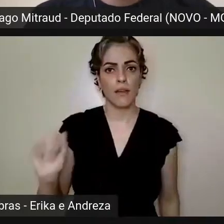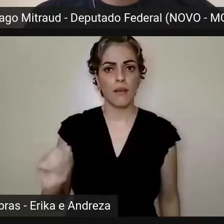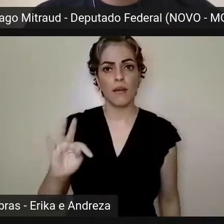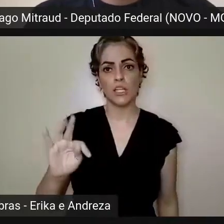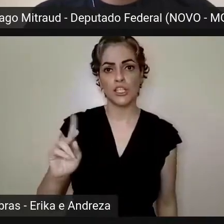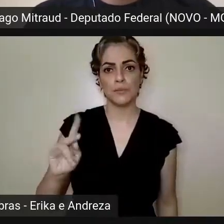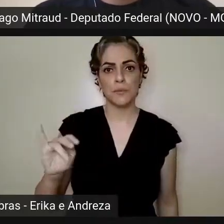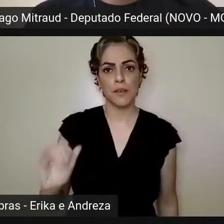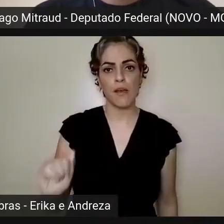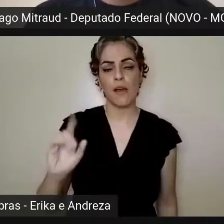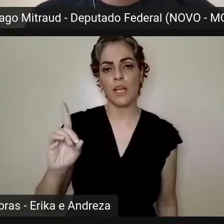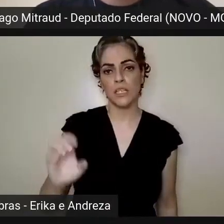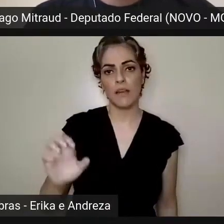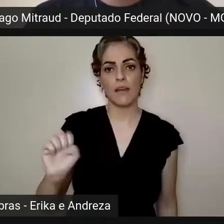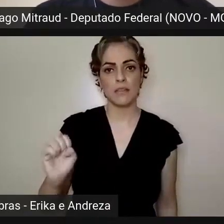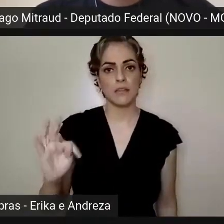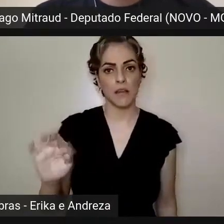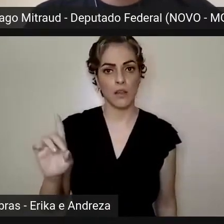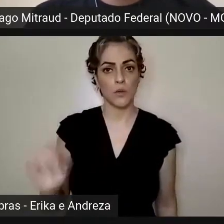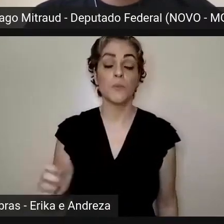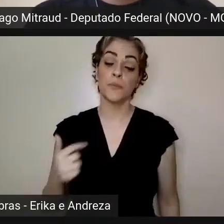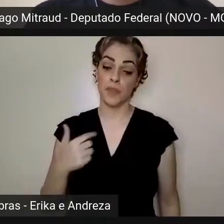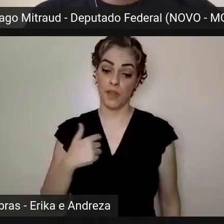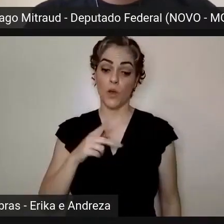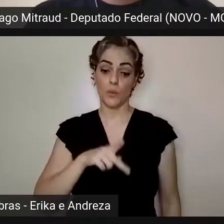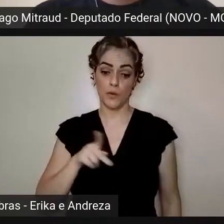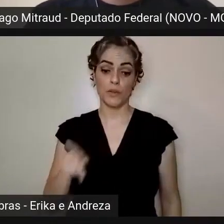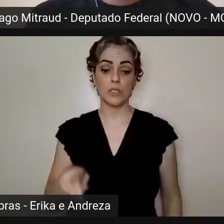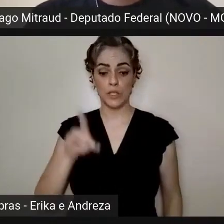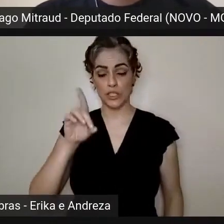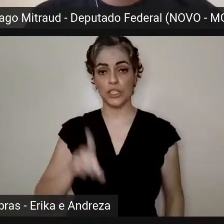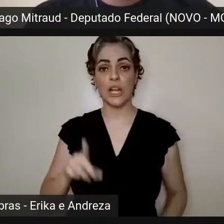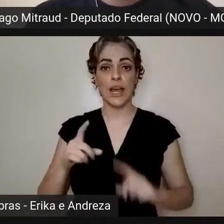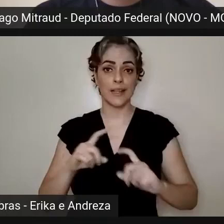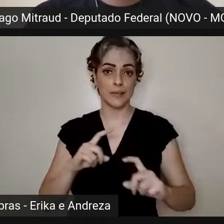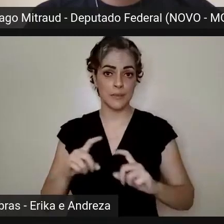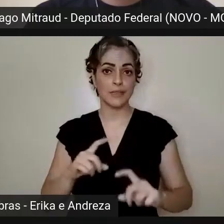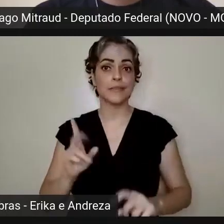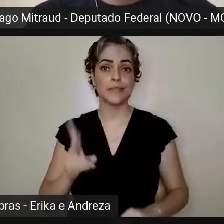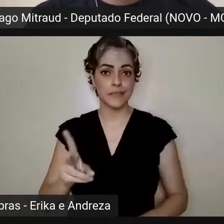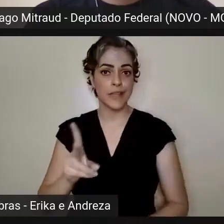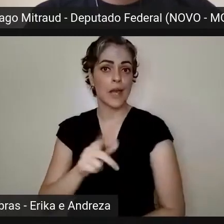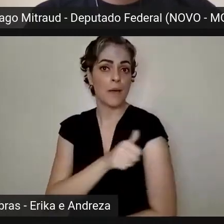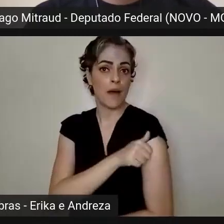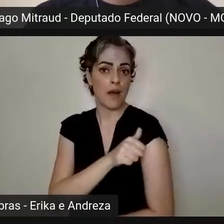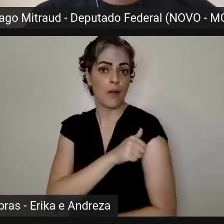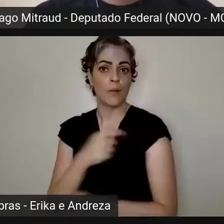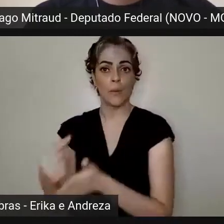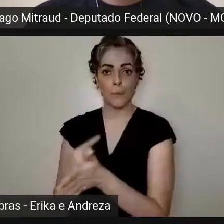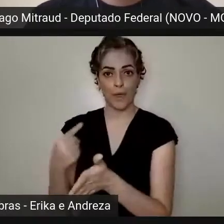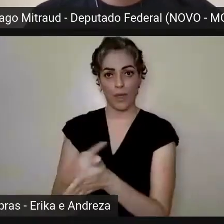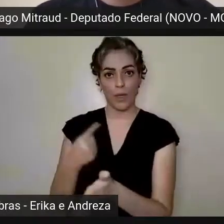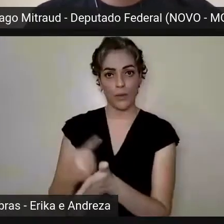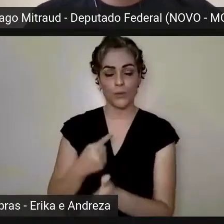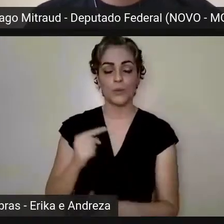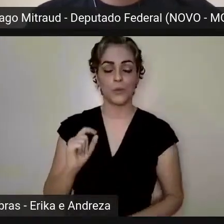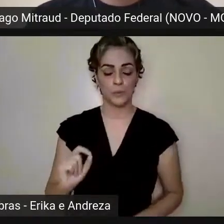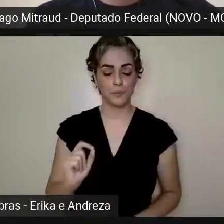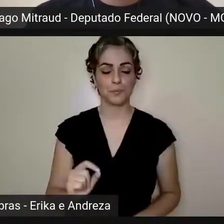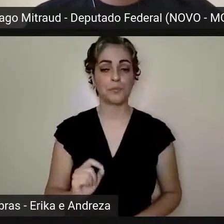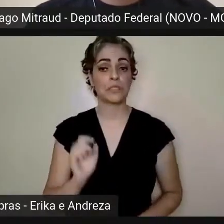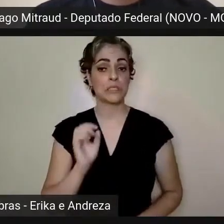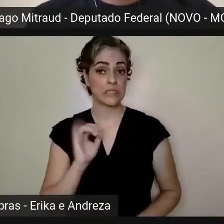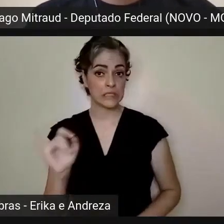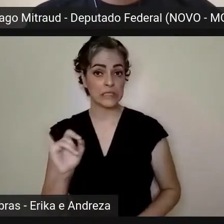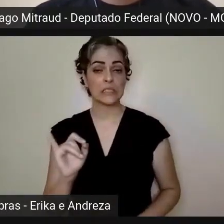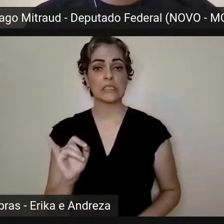muito também, que eu sou professora de Direito Administrativo. Me perguntam o seguinte: não, beleza, na iniciativa privada, aquele cargo se